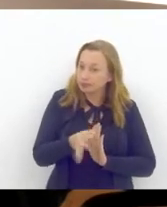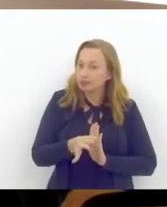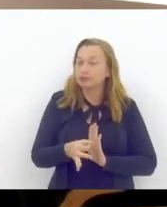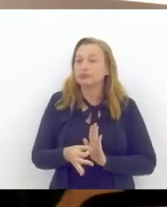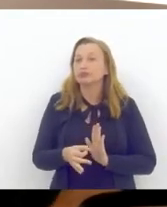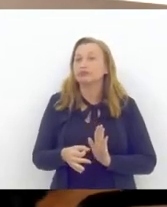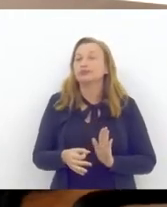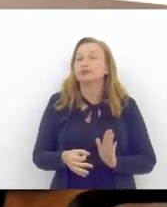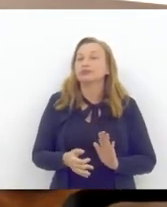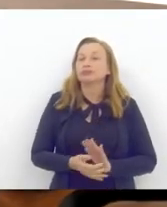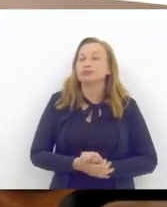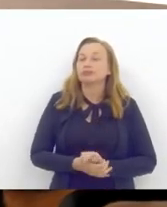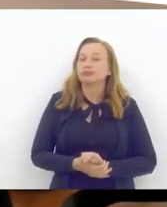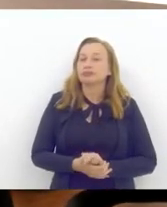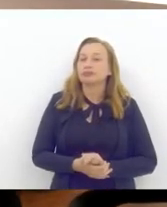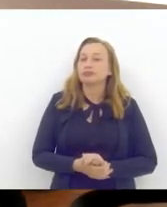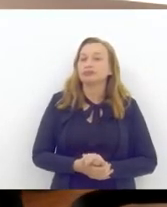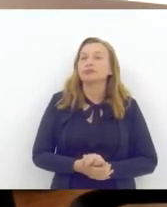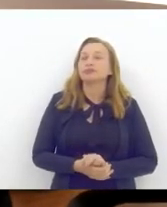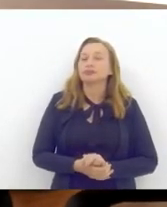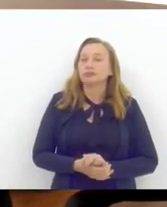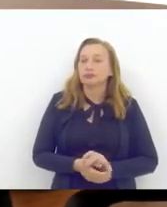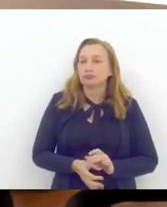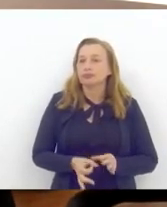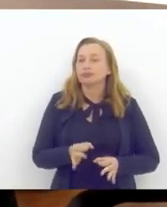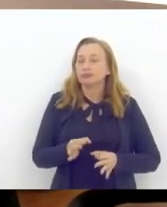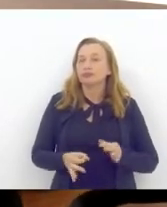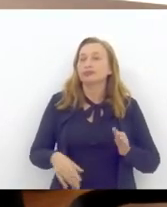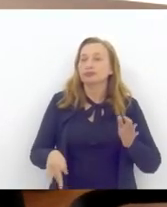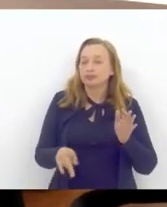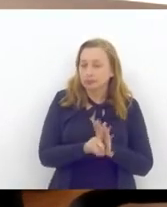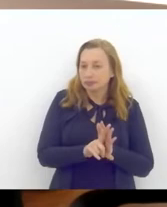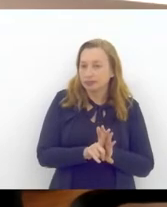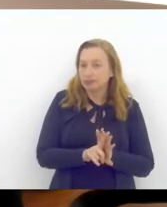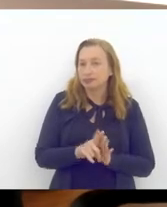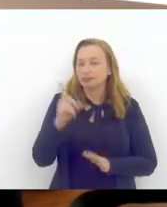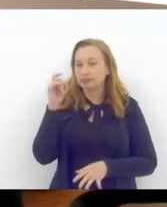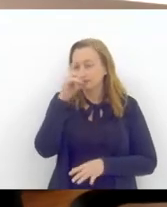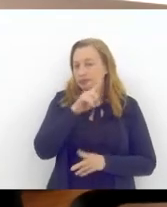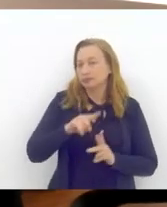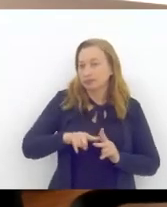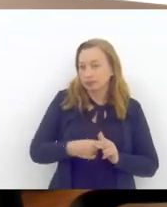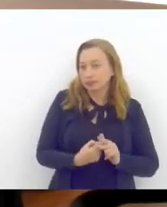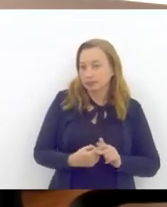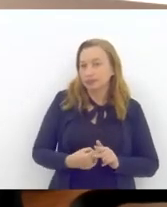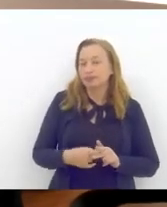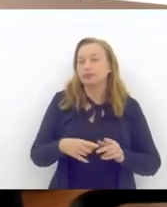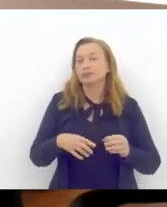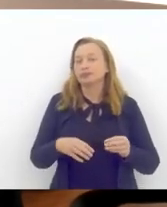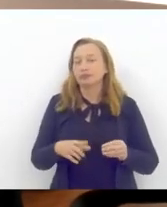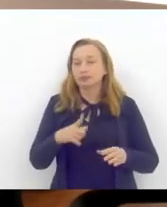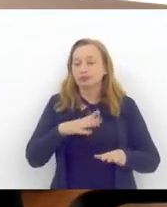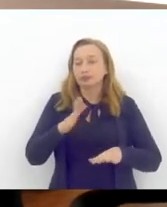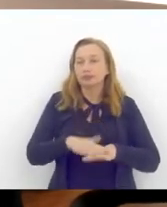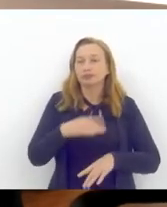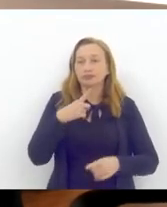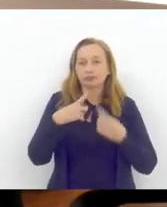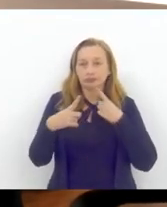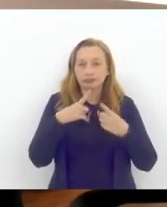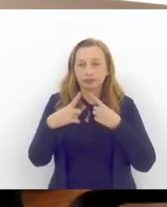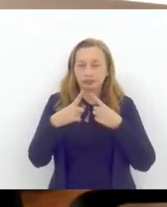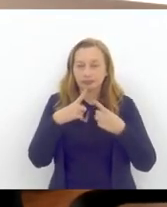com algum status de juridicidade, normatividade, numa lei que é mais difícil de ser modificada e vai envolver mais debate.